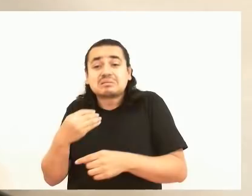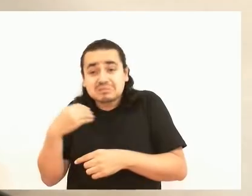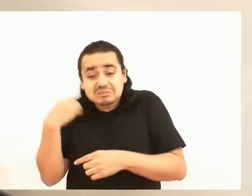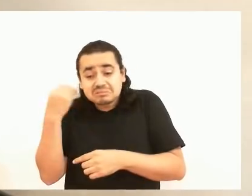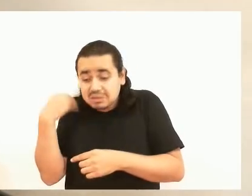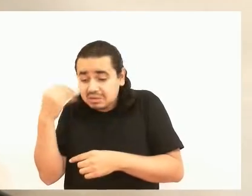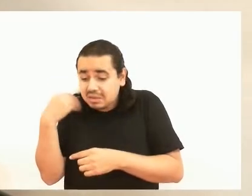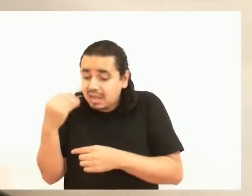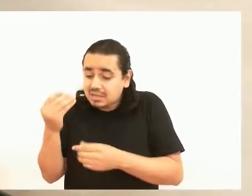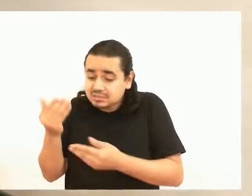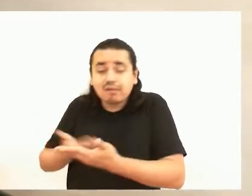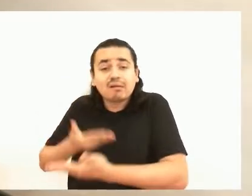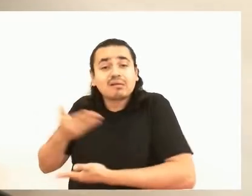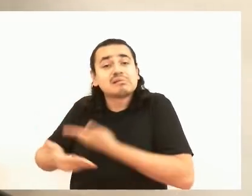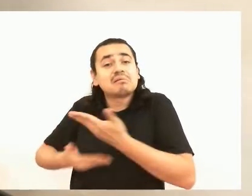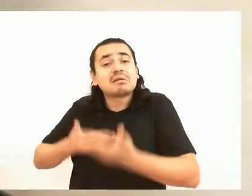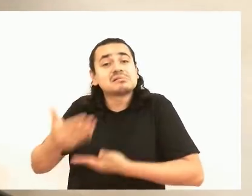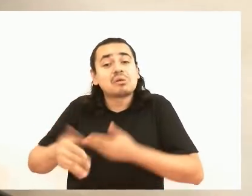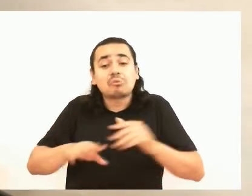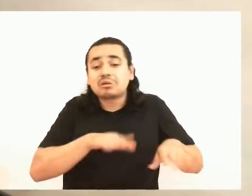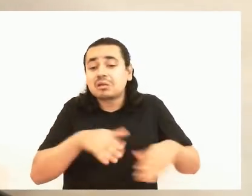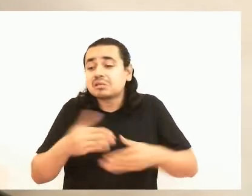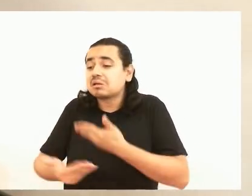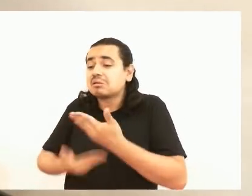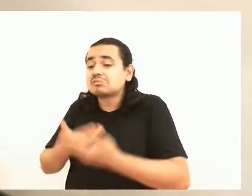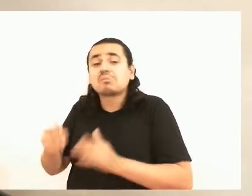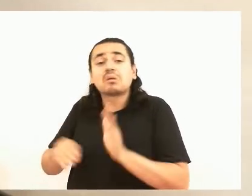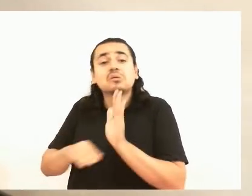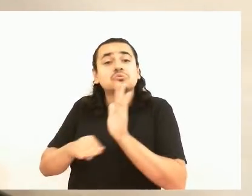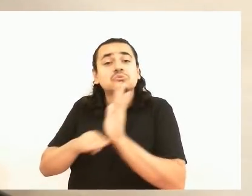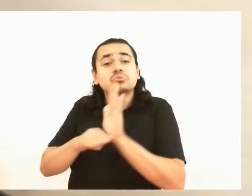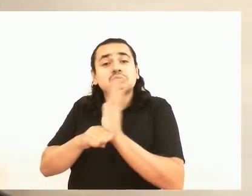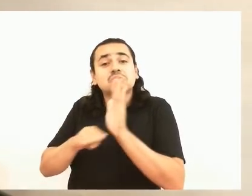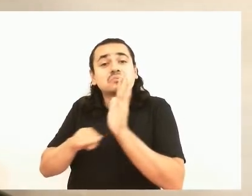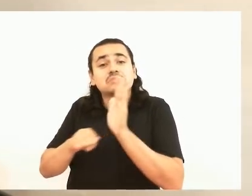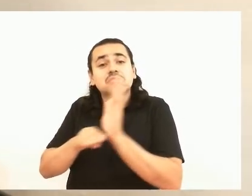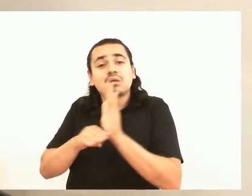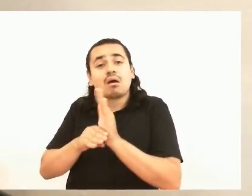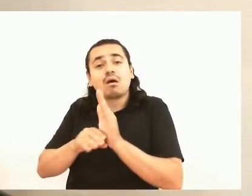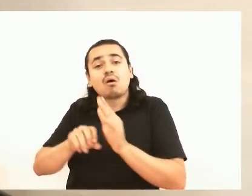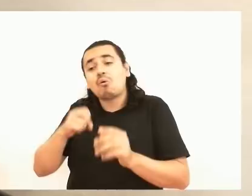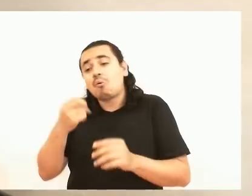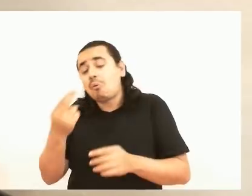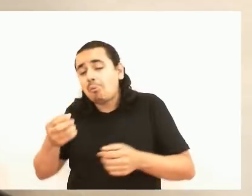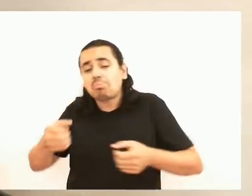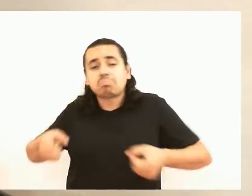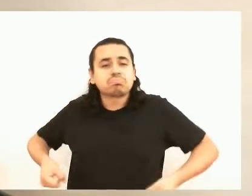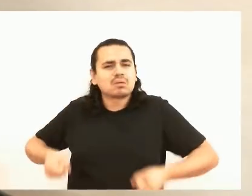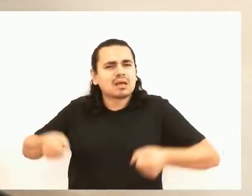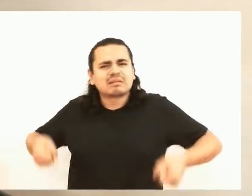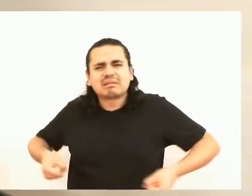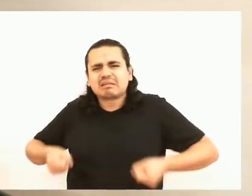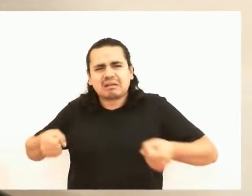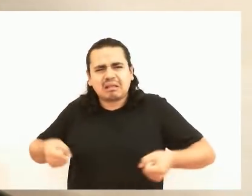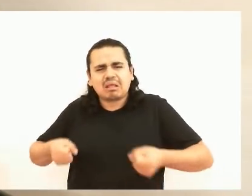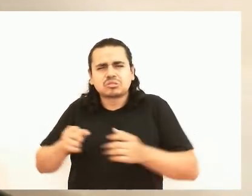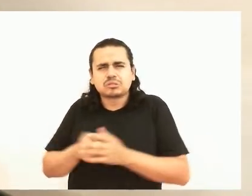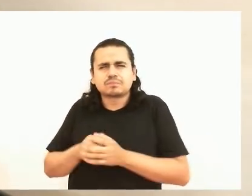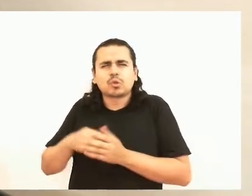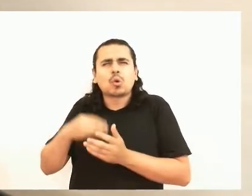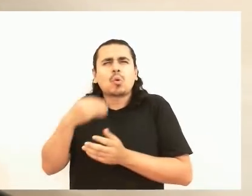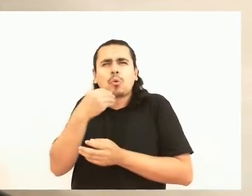relação também das outras crianças não pararem essa criança então ou mesmo em cadeira de rodas já tive